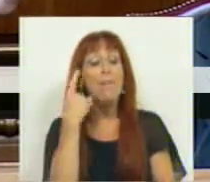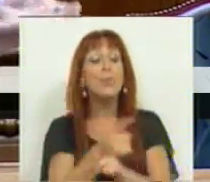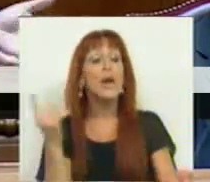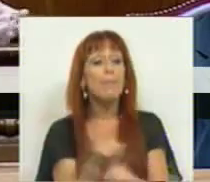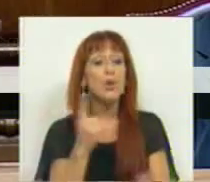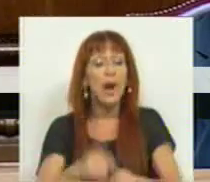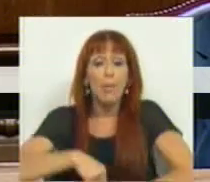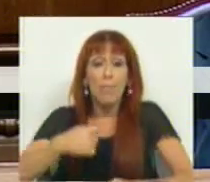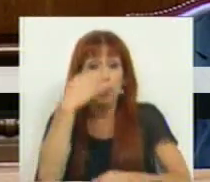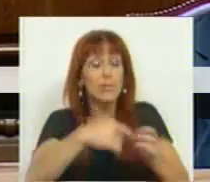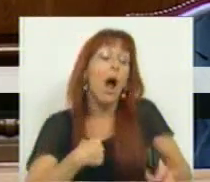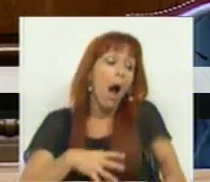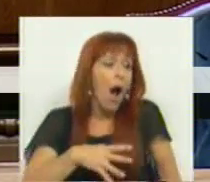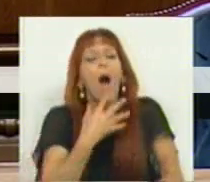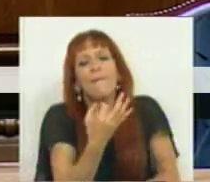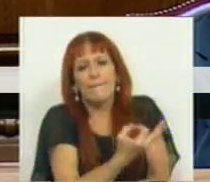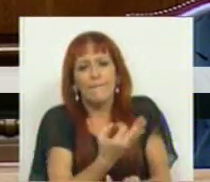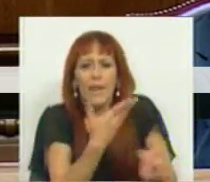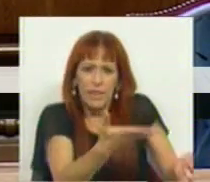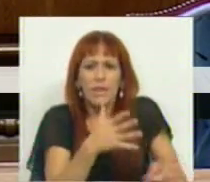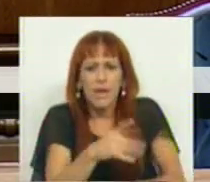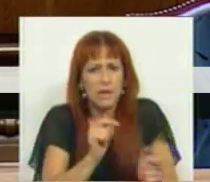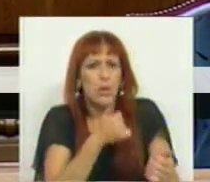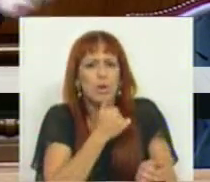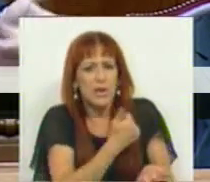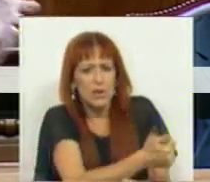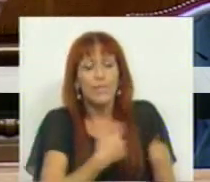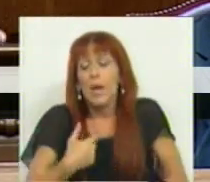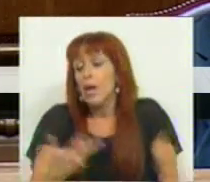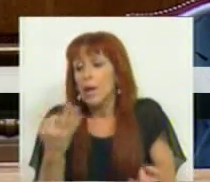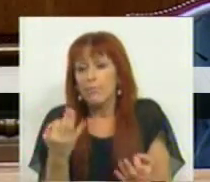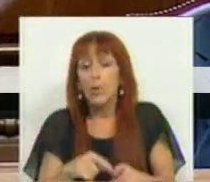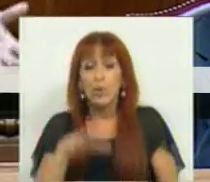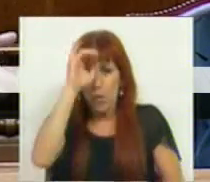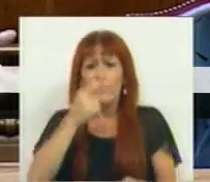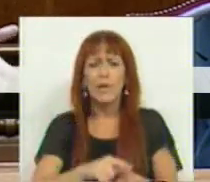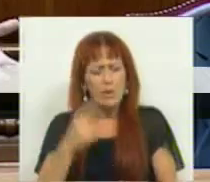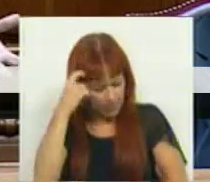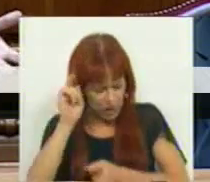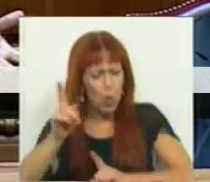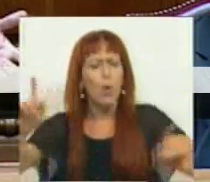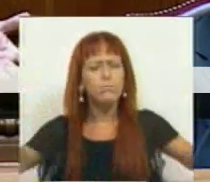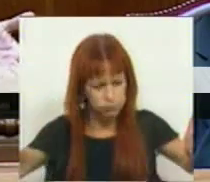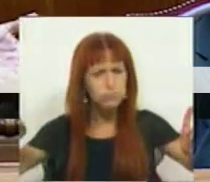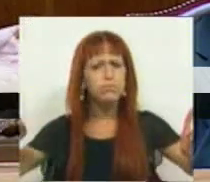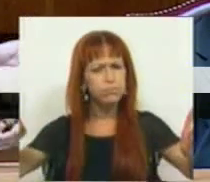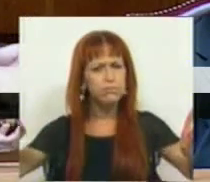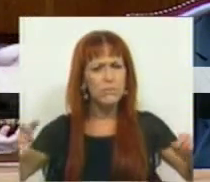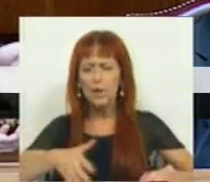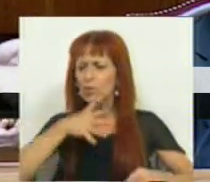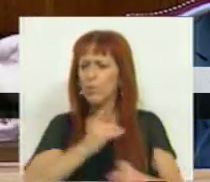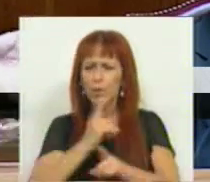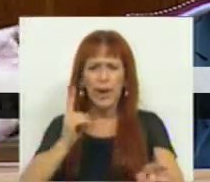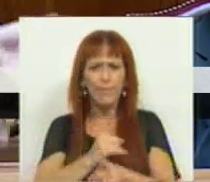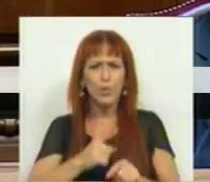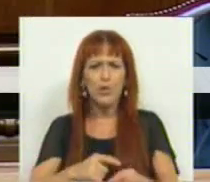argumentação. O próprio Tribunal reconheceu isso neste acórdão. Reconheceu que o Governo teve em conta os